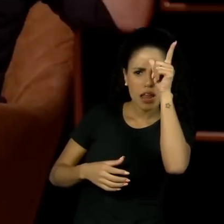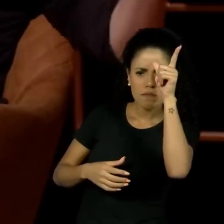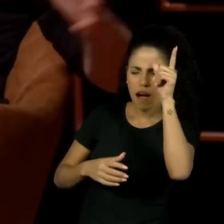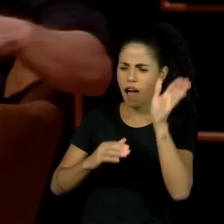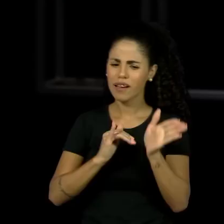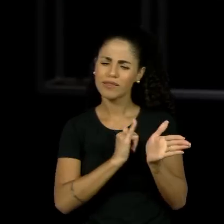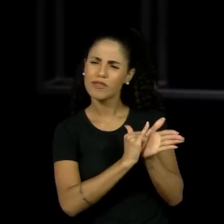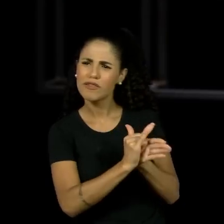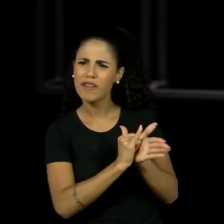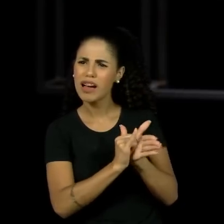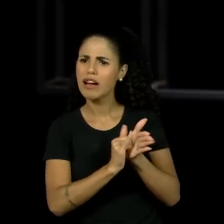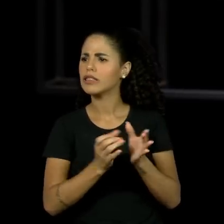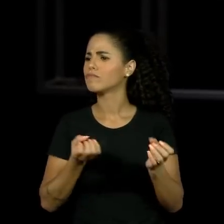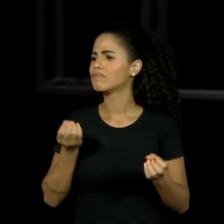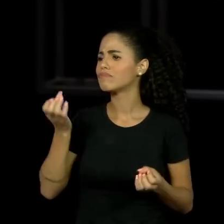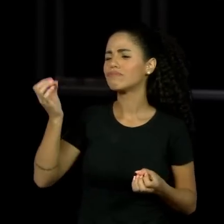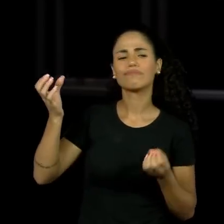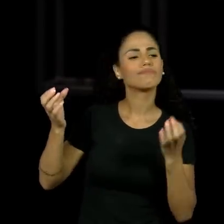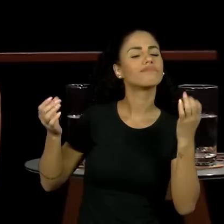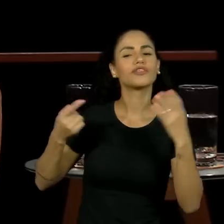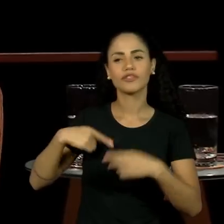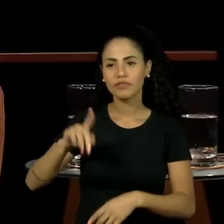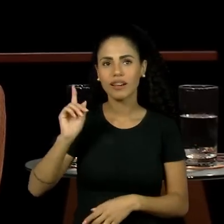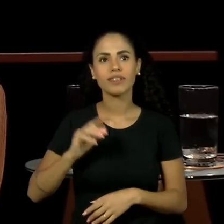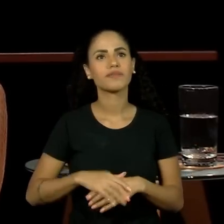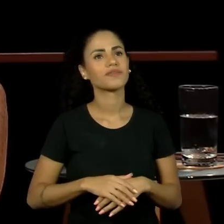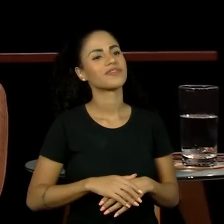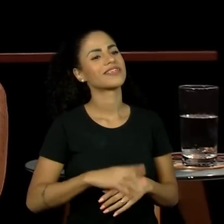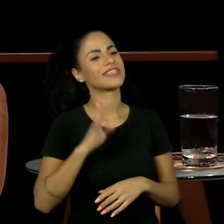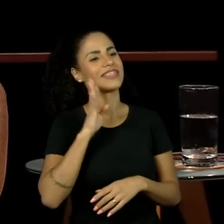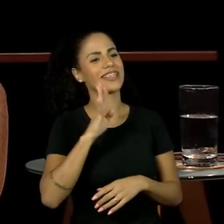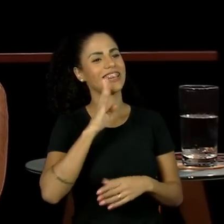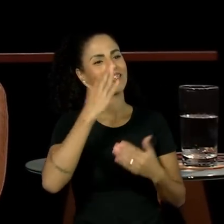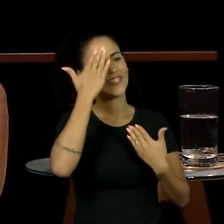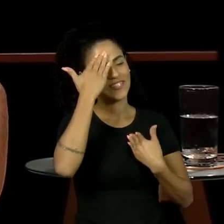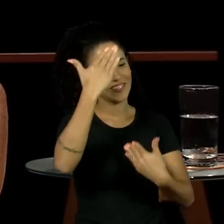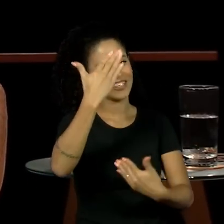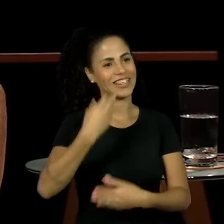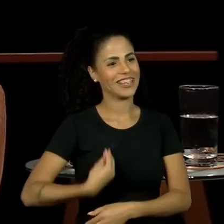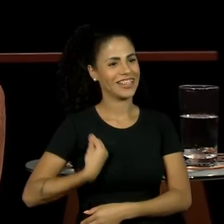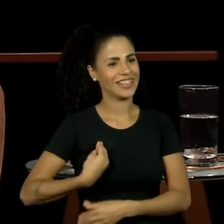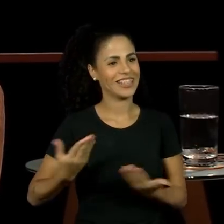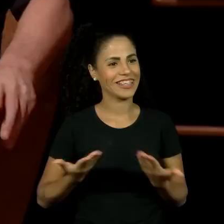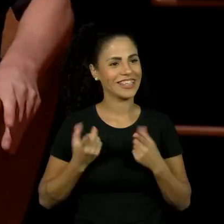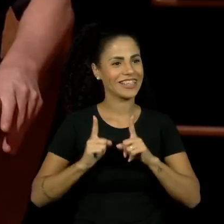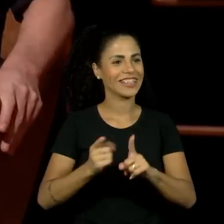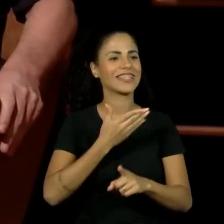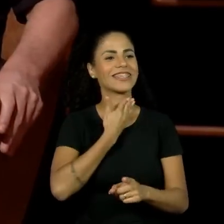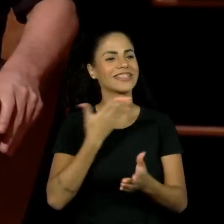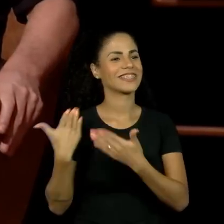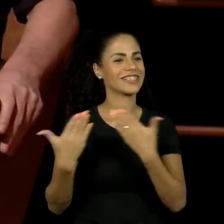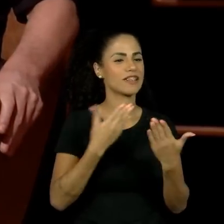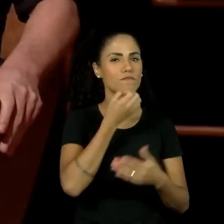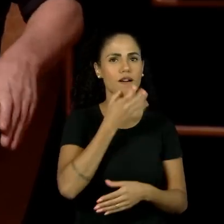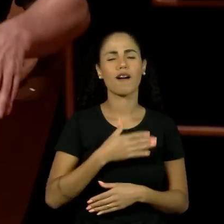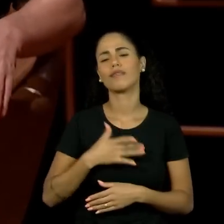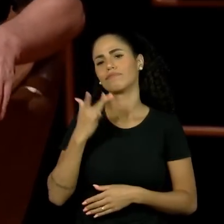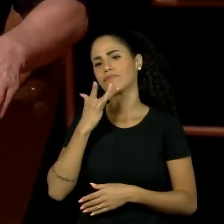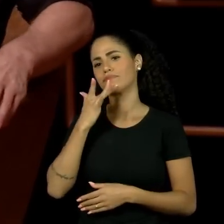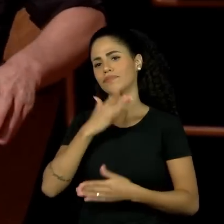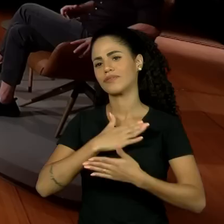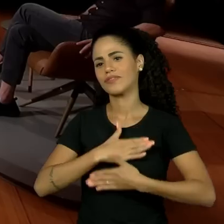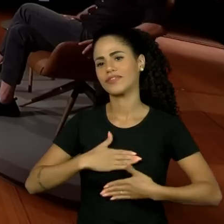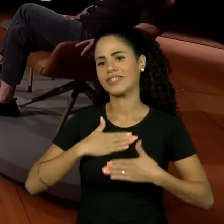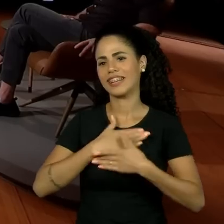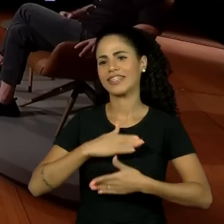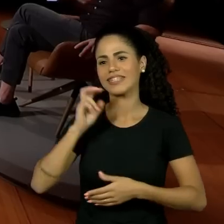York, a gente vai atrás. Guilherme, muito obrigado pela tua presença aqui. Foi um ótimo bate-papo. Foi uma delícia falar com vocês, estar aqui, ver essa